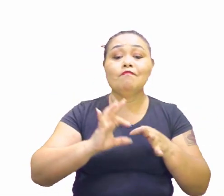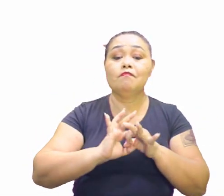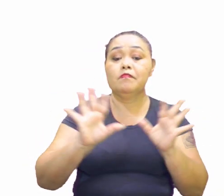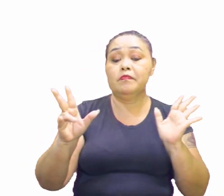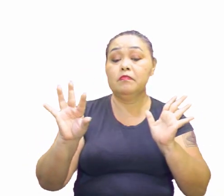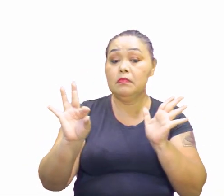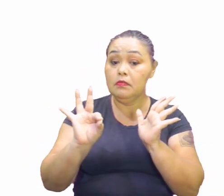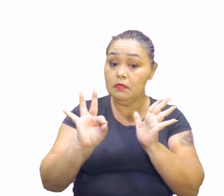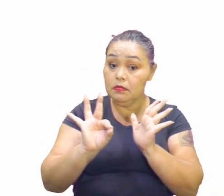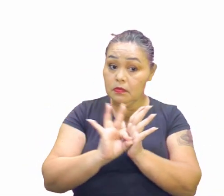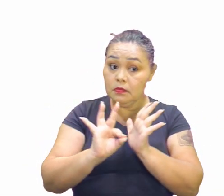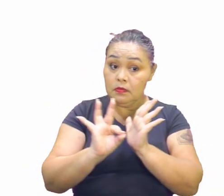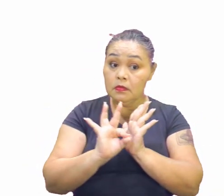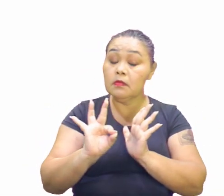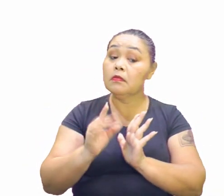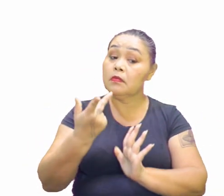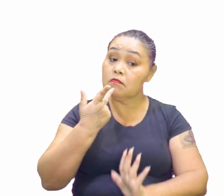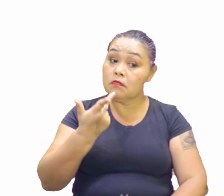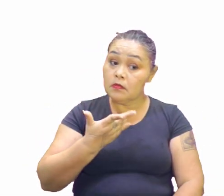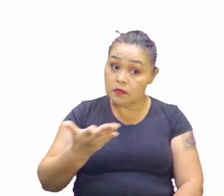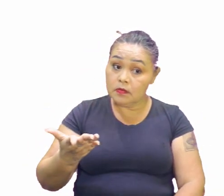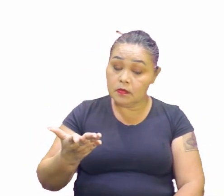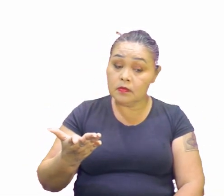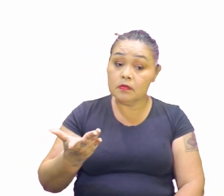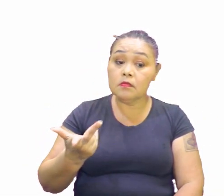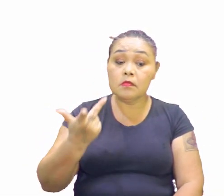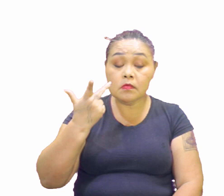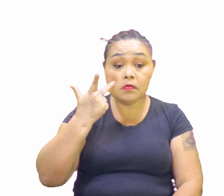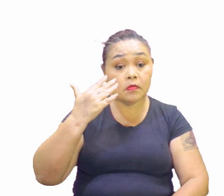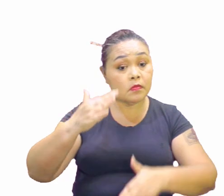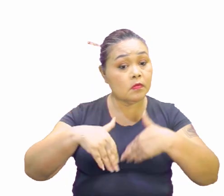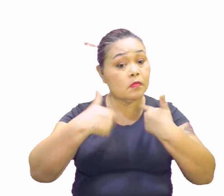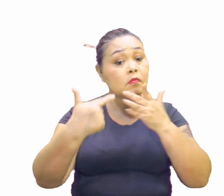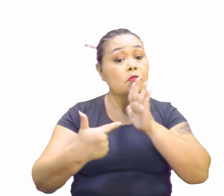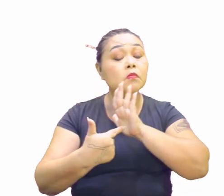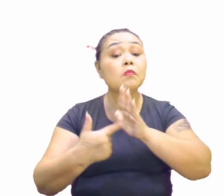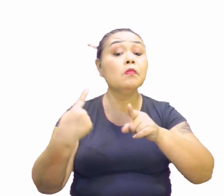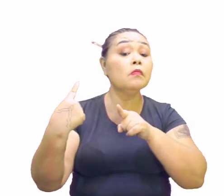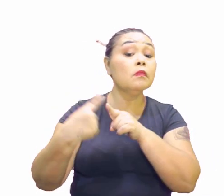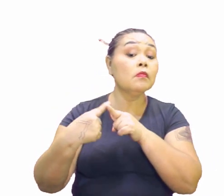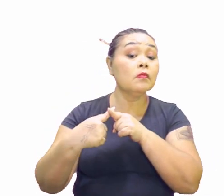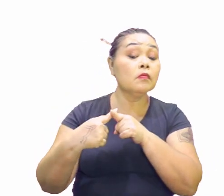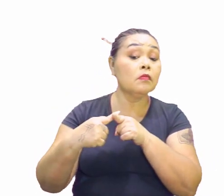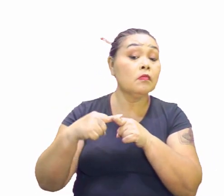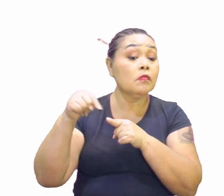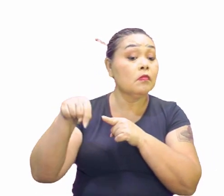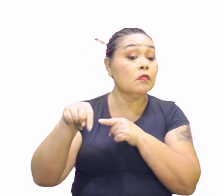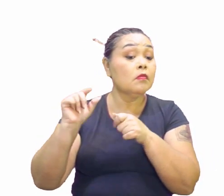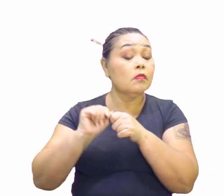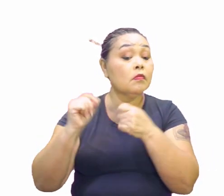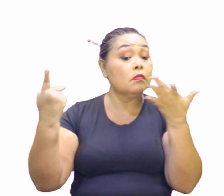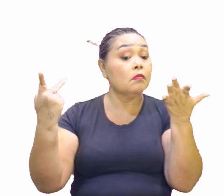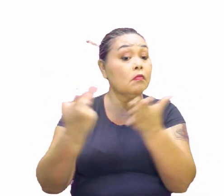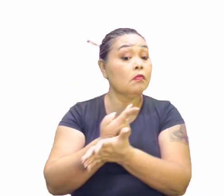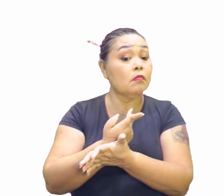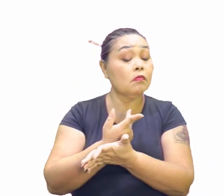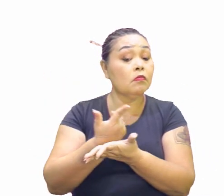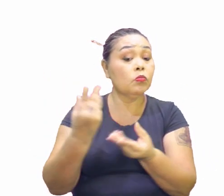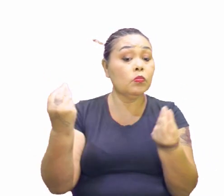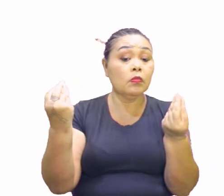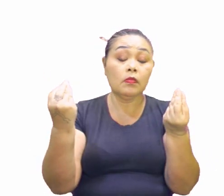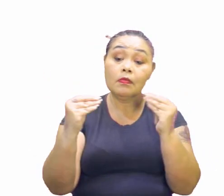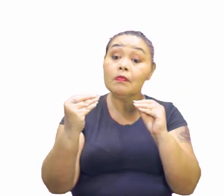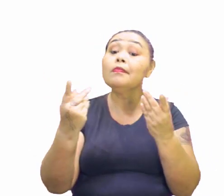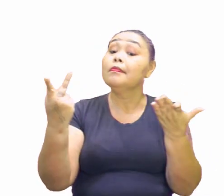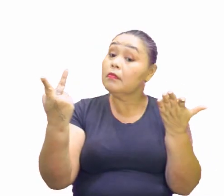da maconha. Já começa assim, né? Para em seguida apresentar o porquê de se afirmar que tal